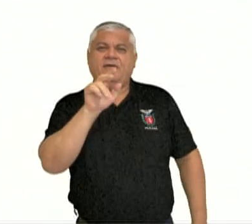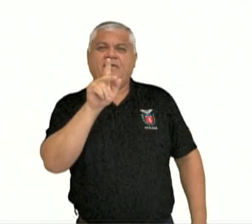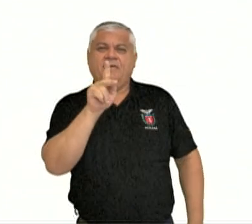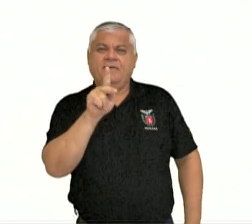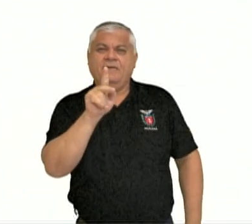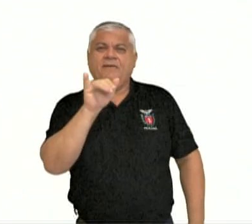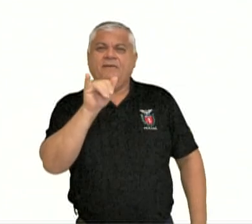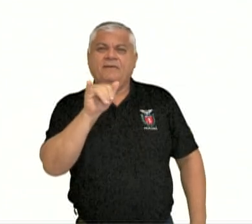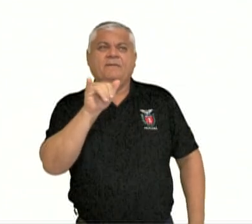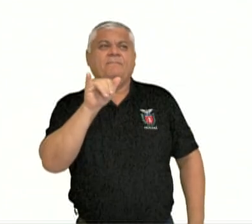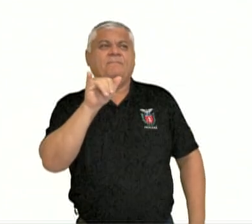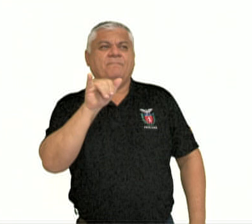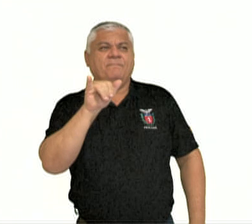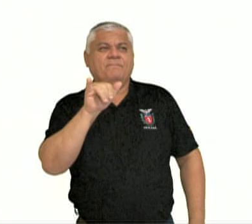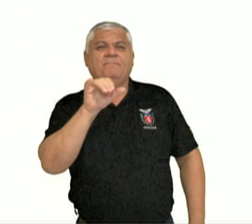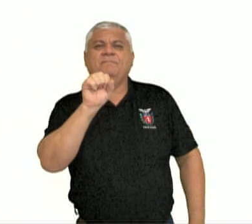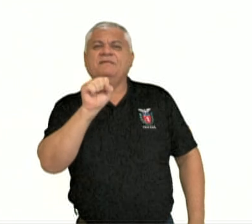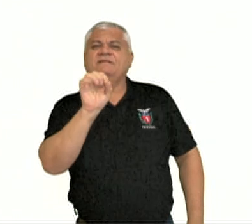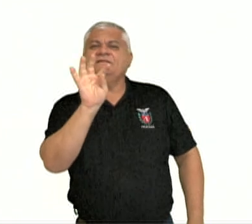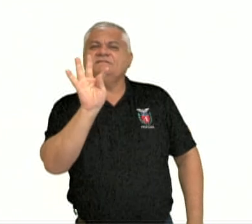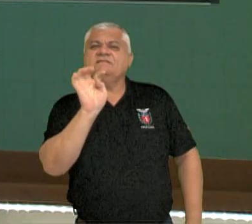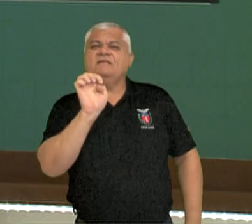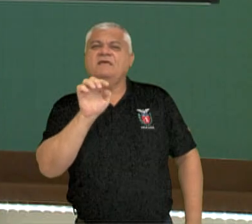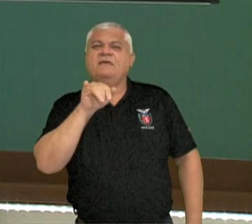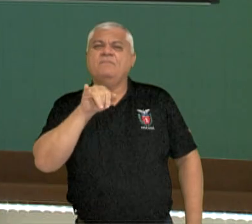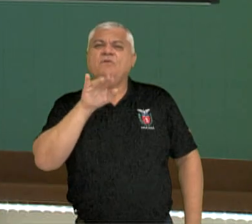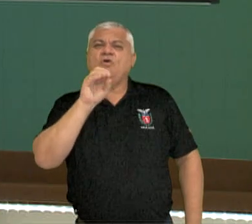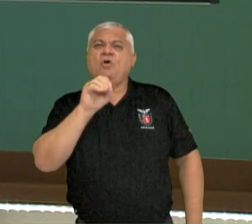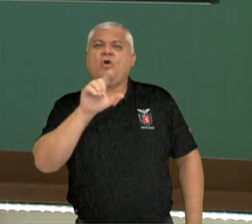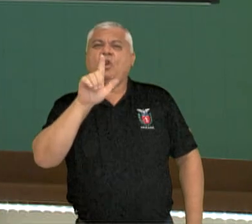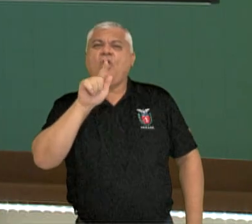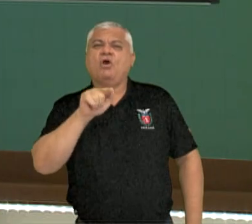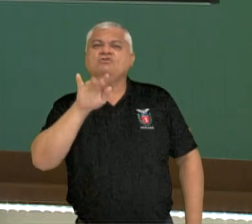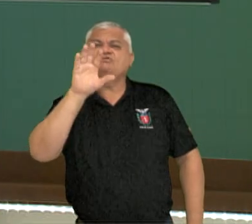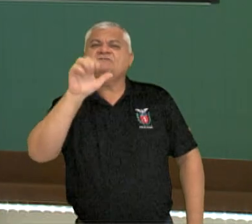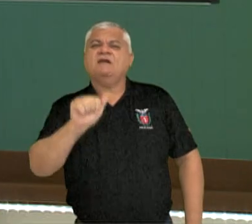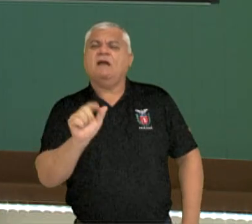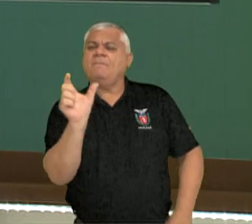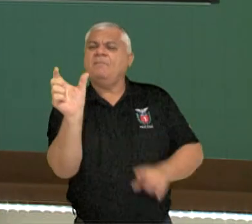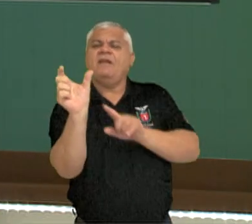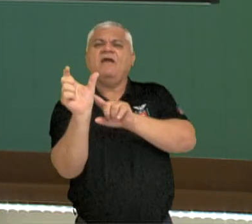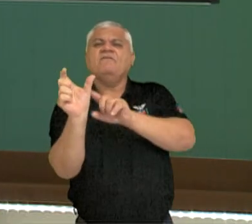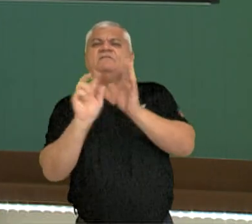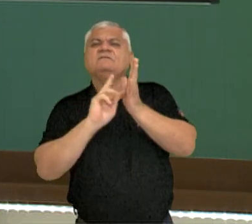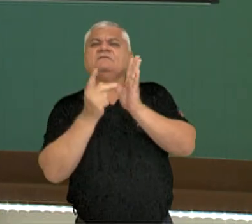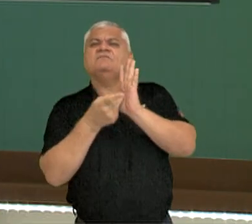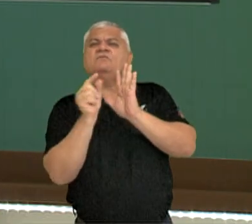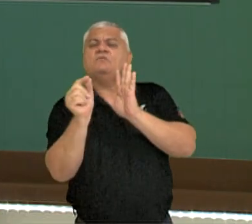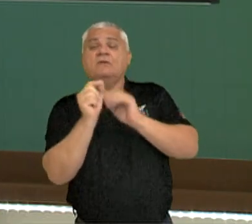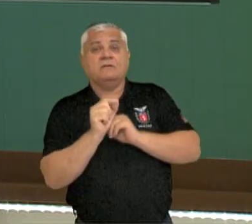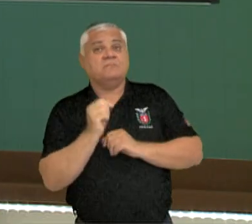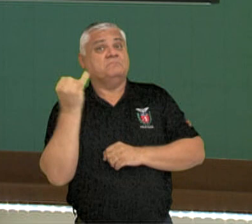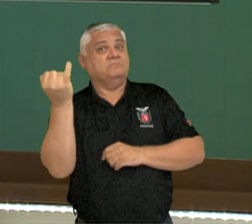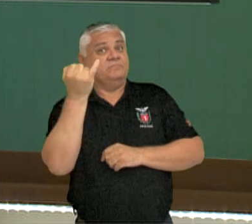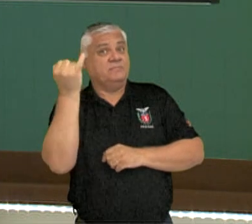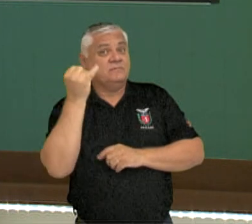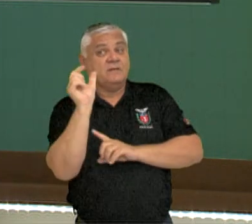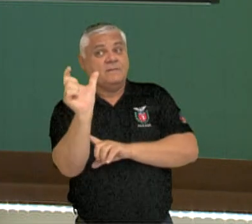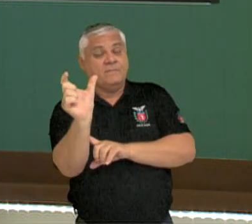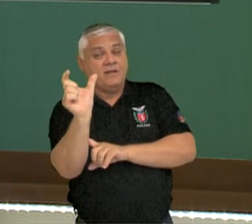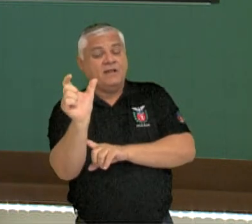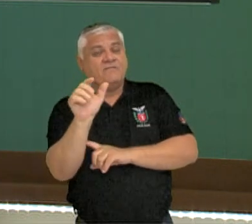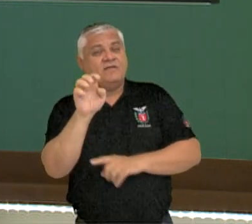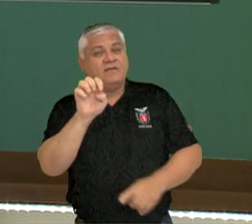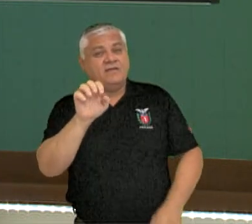aqui, ó. Qual o sentido do termo destacado? O que significa epistemológicas? É importante saber que para compreender um